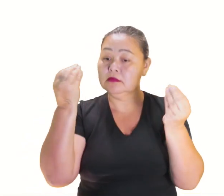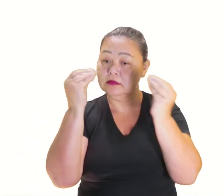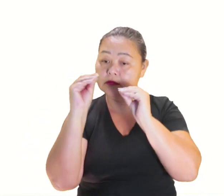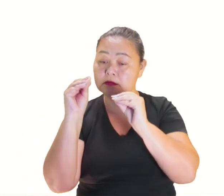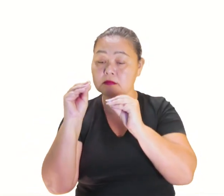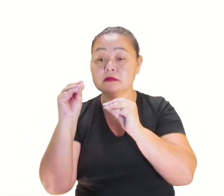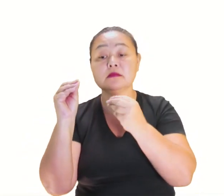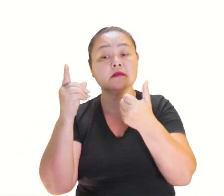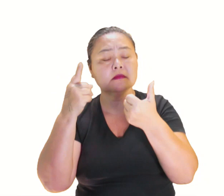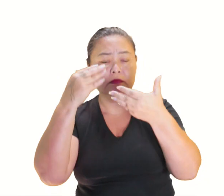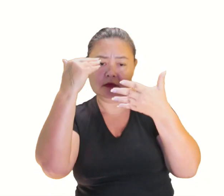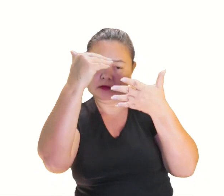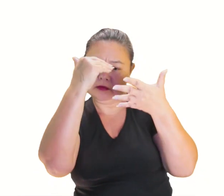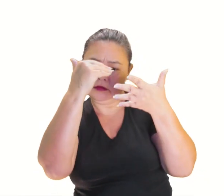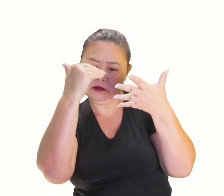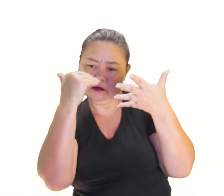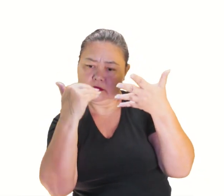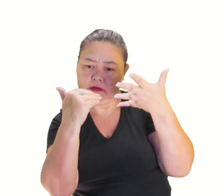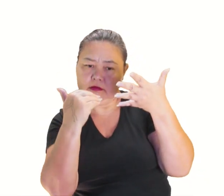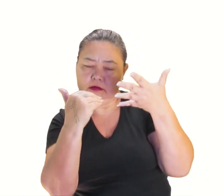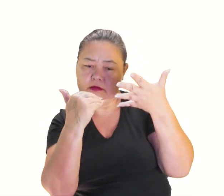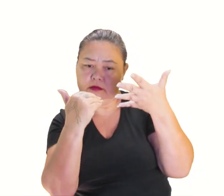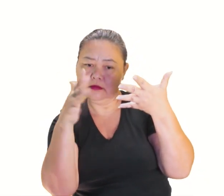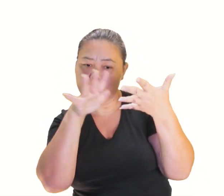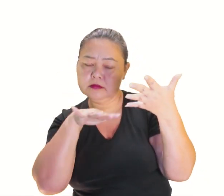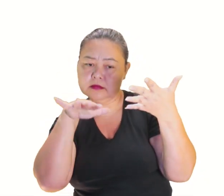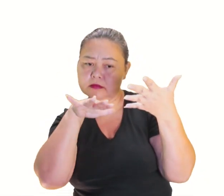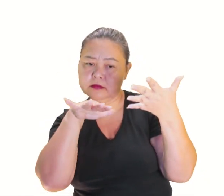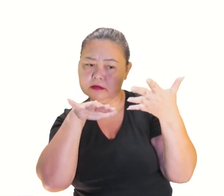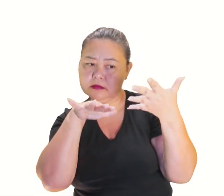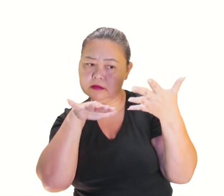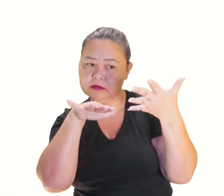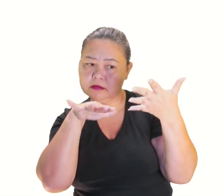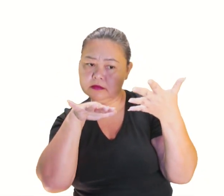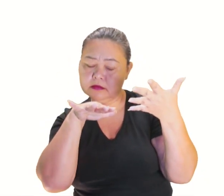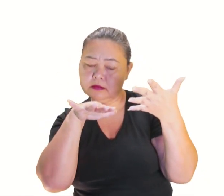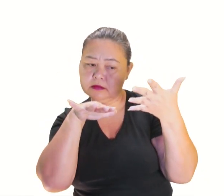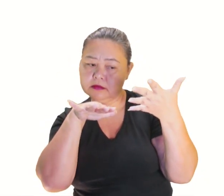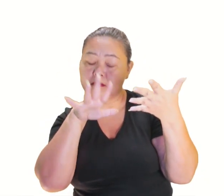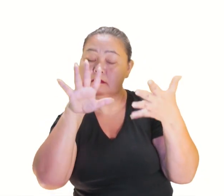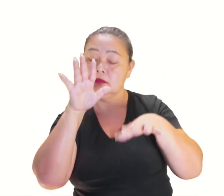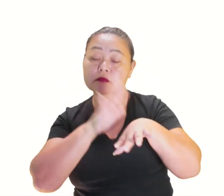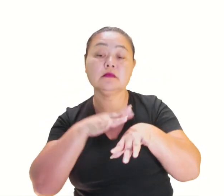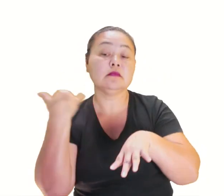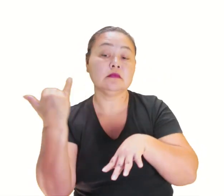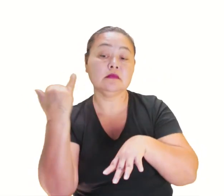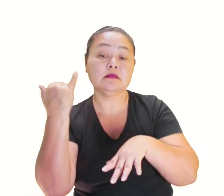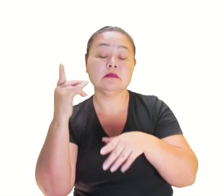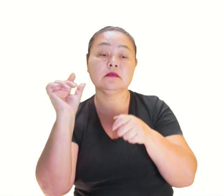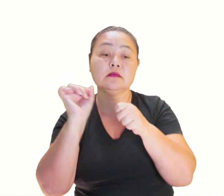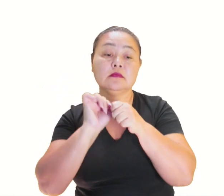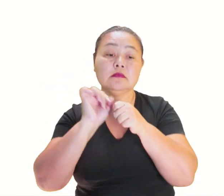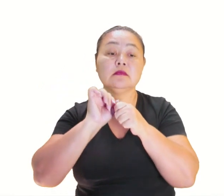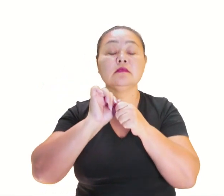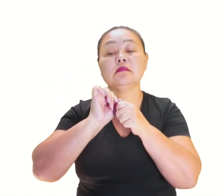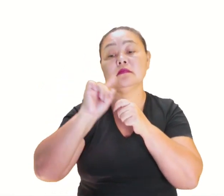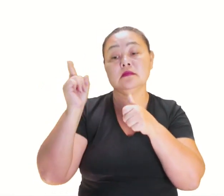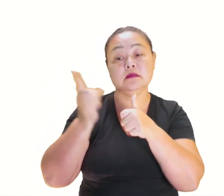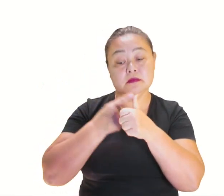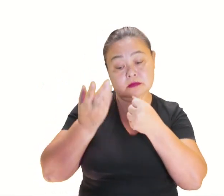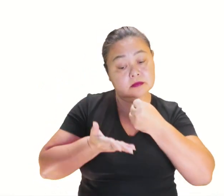a gente vai ter que idealizar primeiro aquelas situações mais importantes que se faz primeiro. Fizemos primeiro